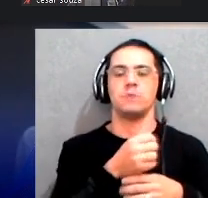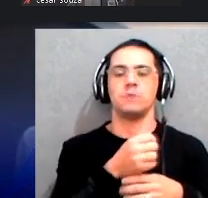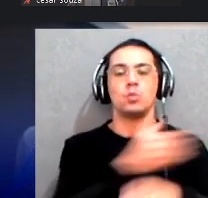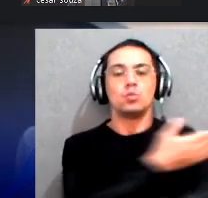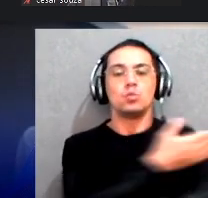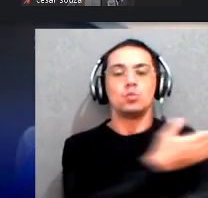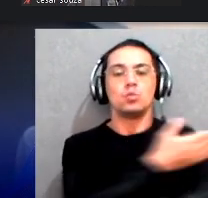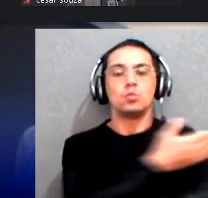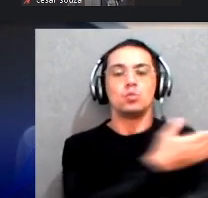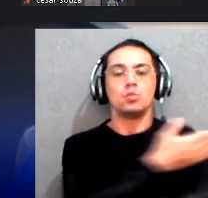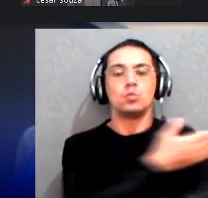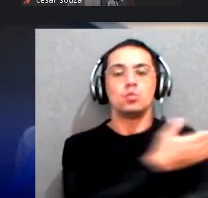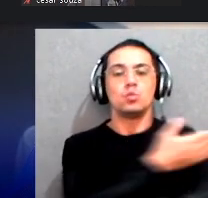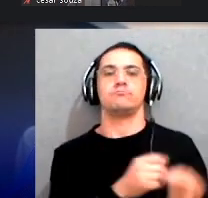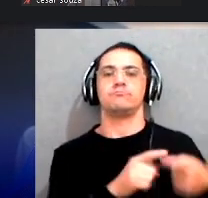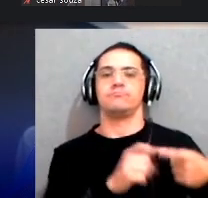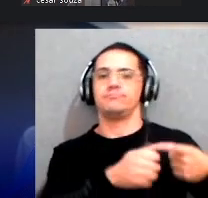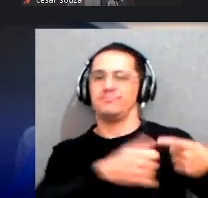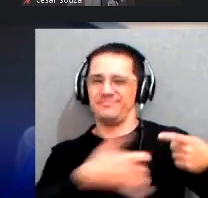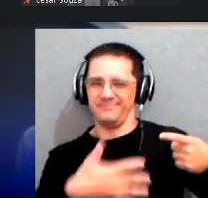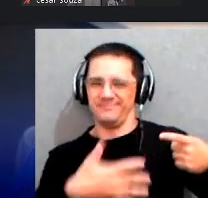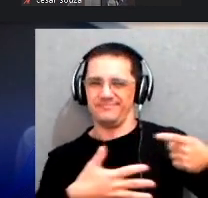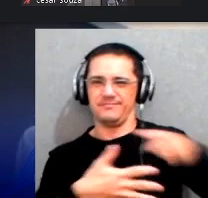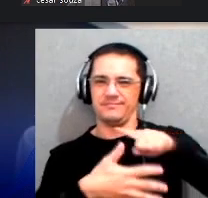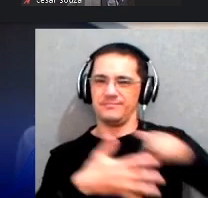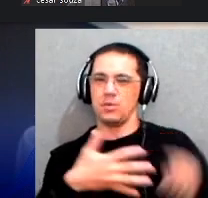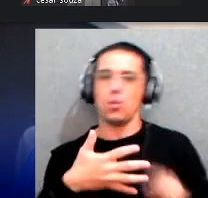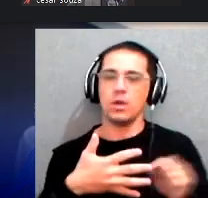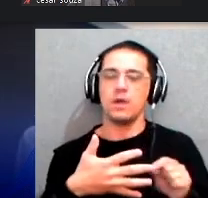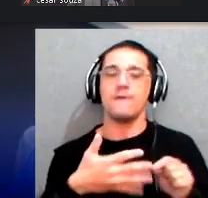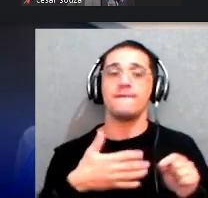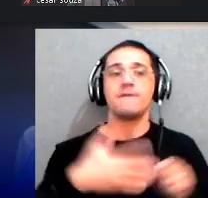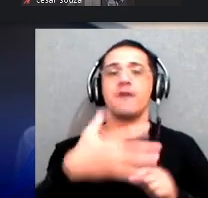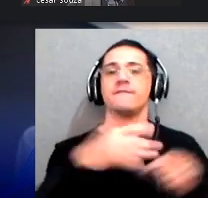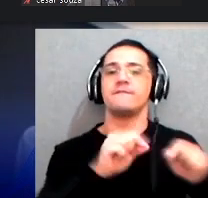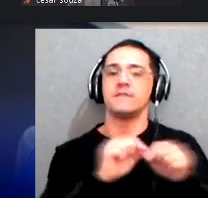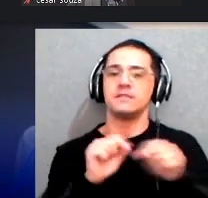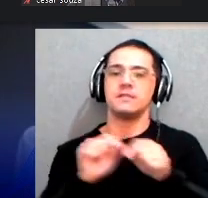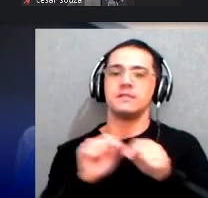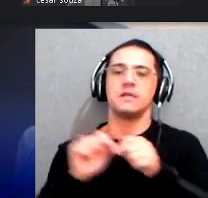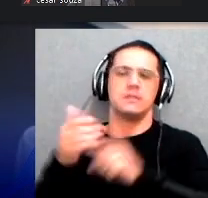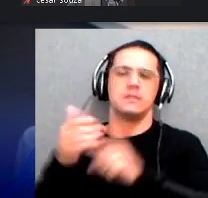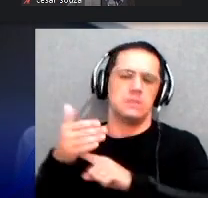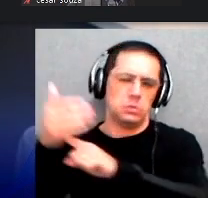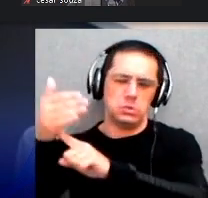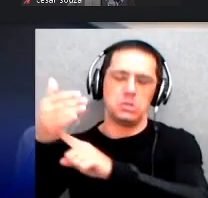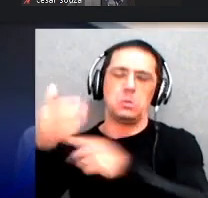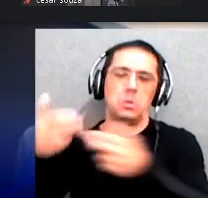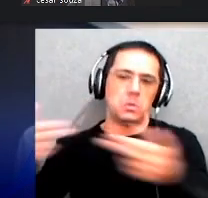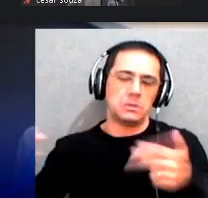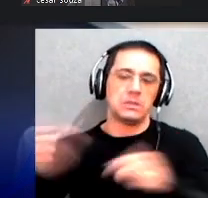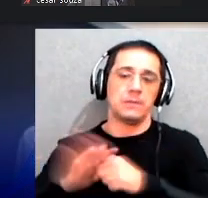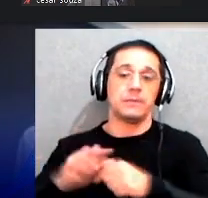protocolos para que aquilo que a gente for fazer com a utilização da tecnologia não